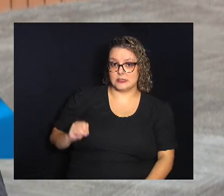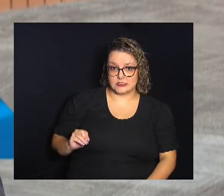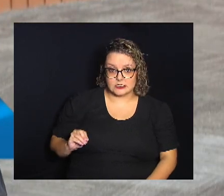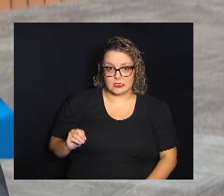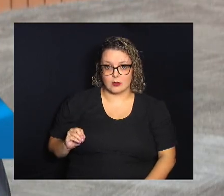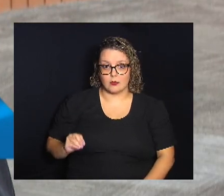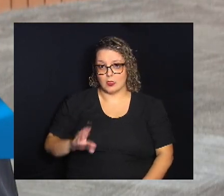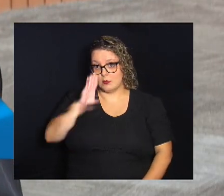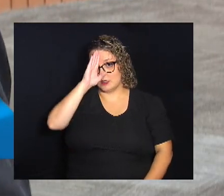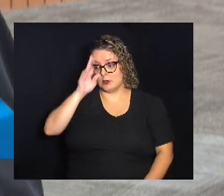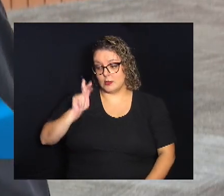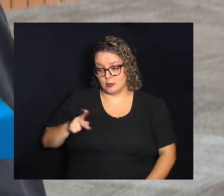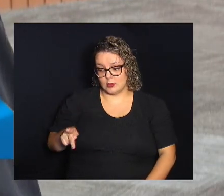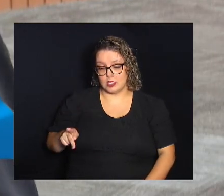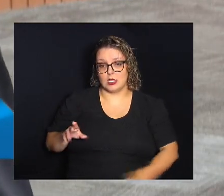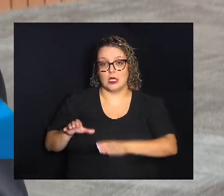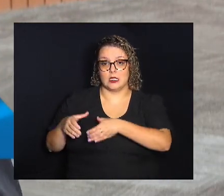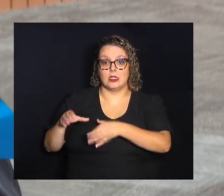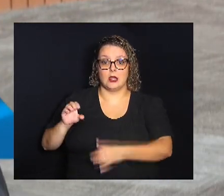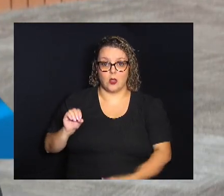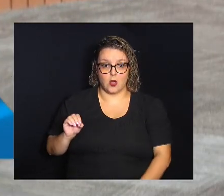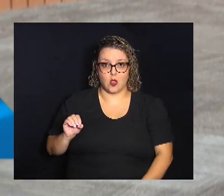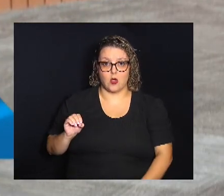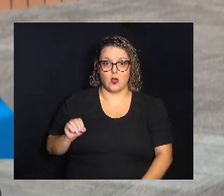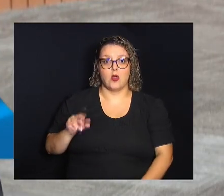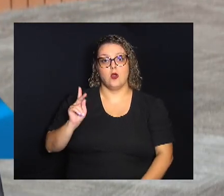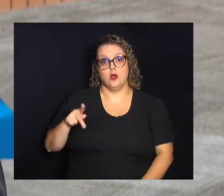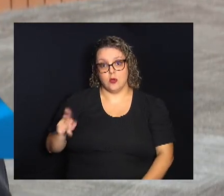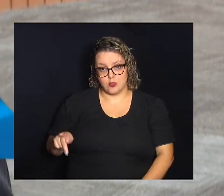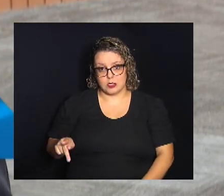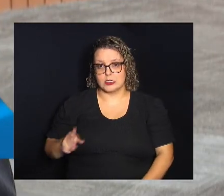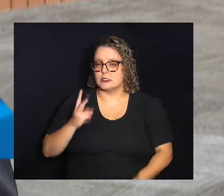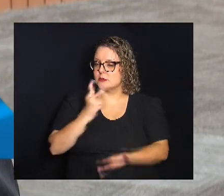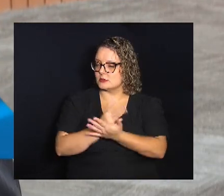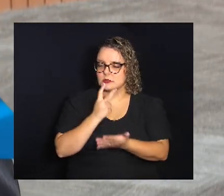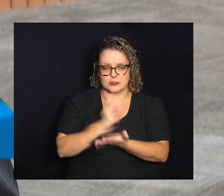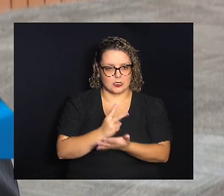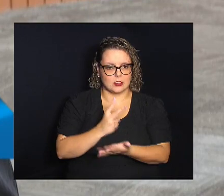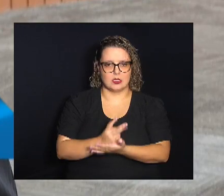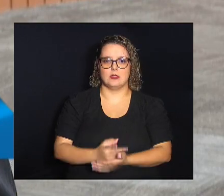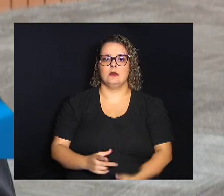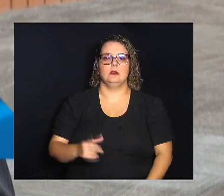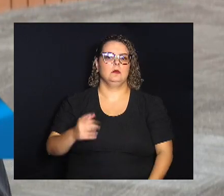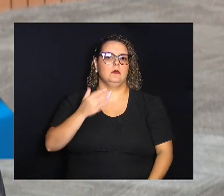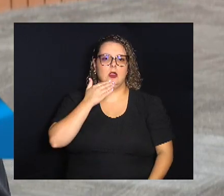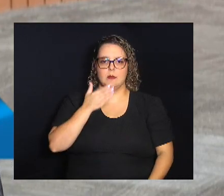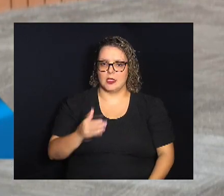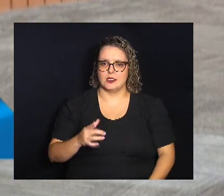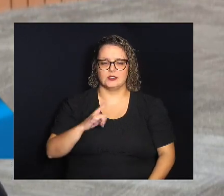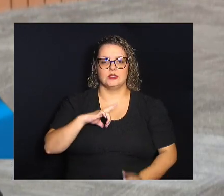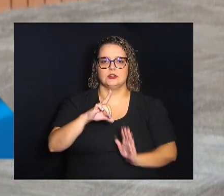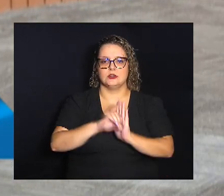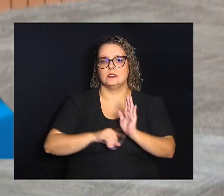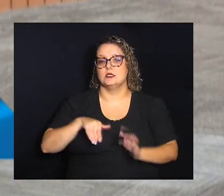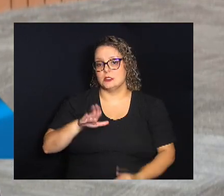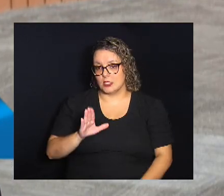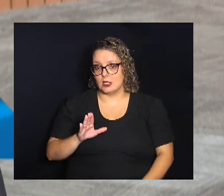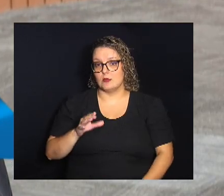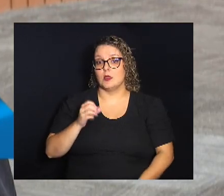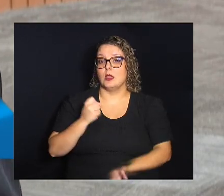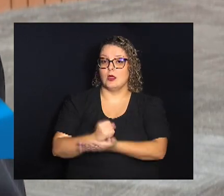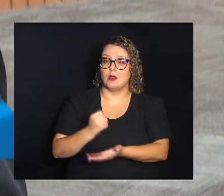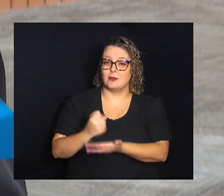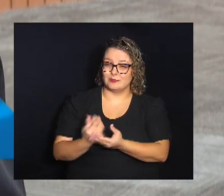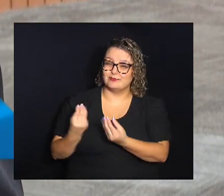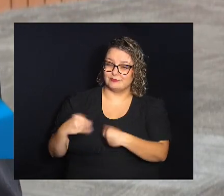O, que são professores que a gente inclusive reivindica que eles tenham mais direitos, tudo, porque há um contrato mais precário com